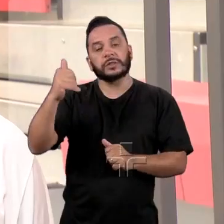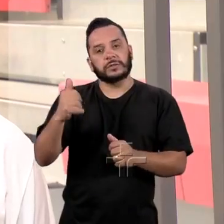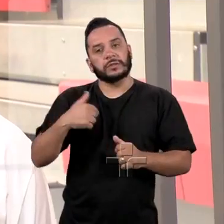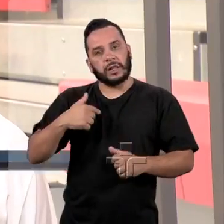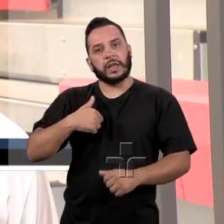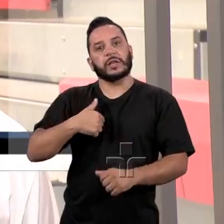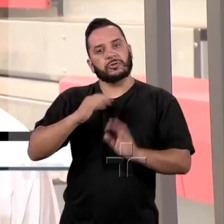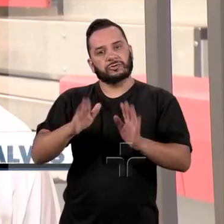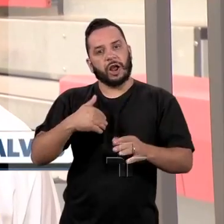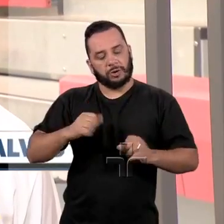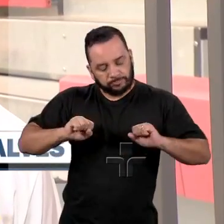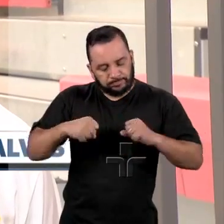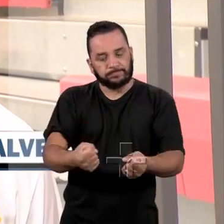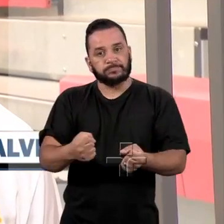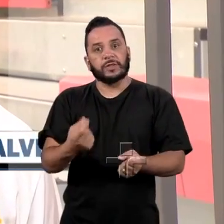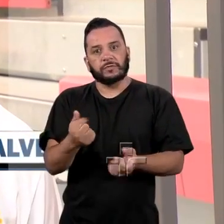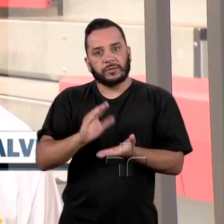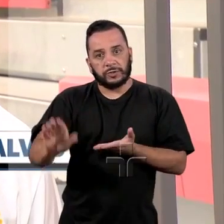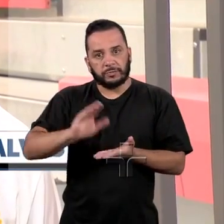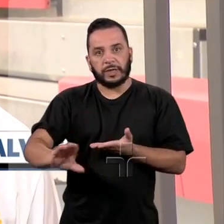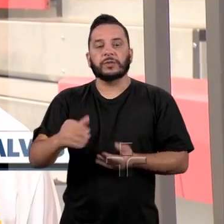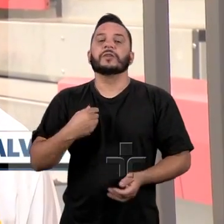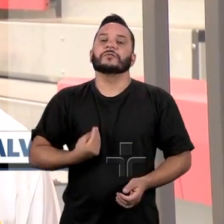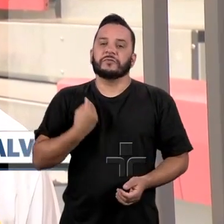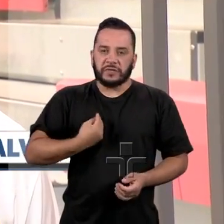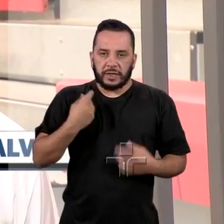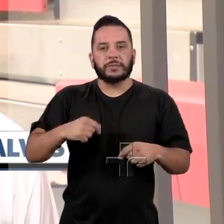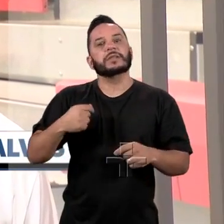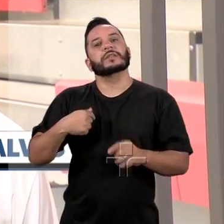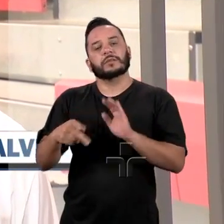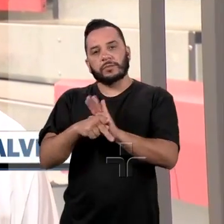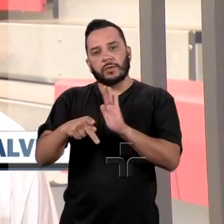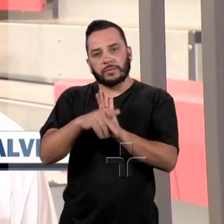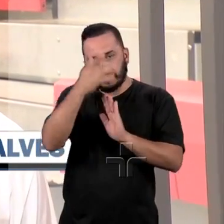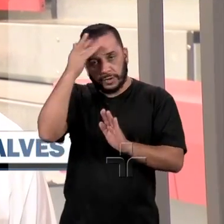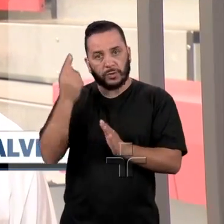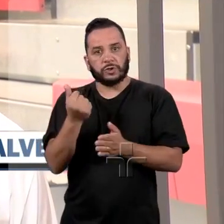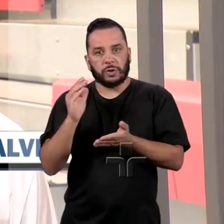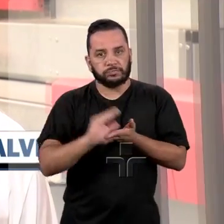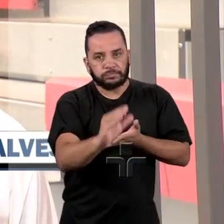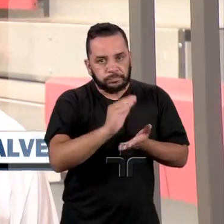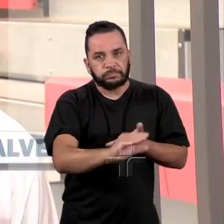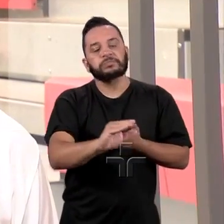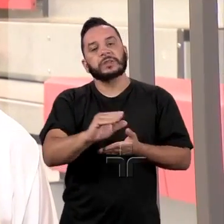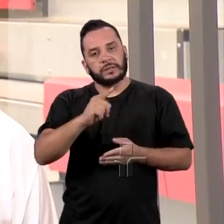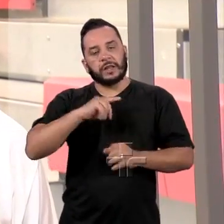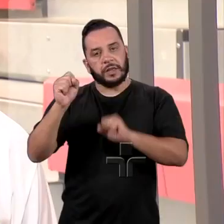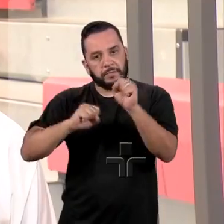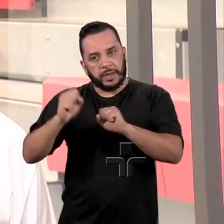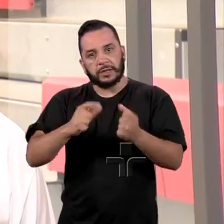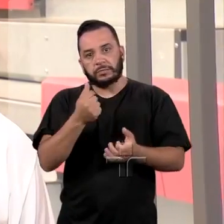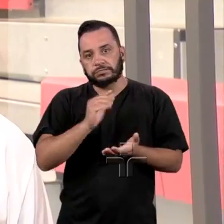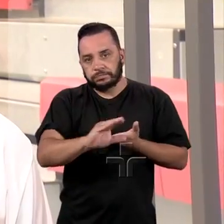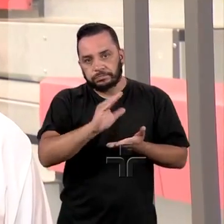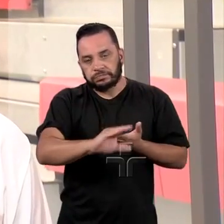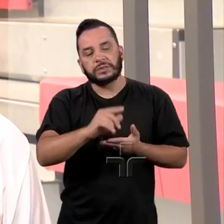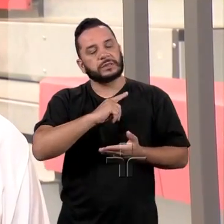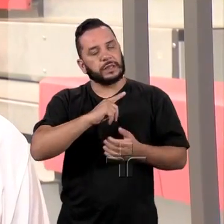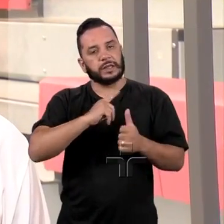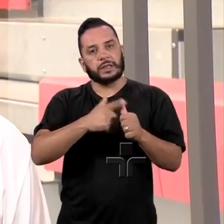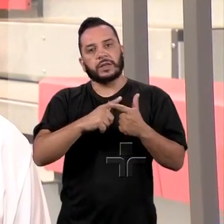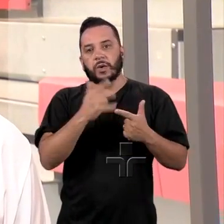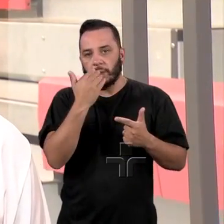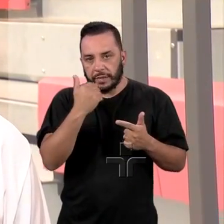A vida de atleta é bem custosa, a gente depende de patrocínio, depende da confederação, tem suplementação,